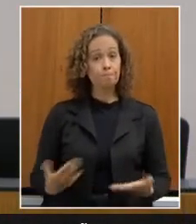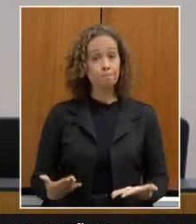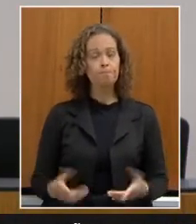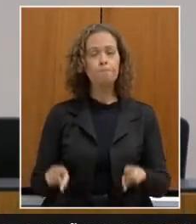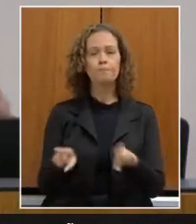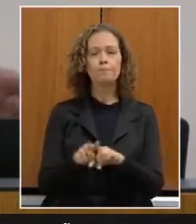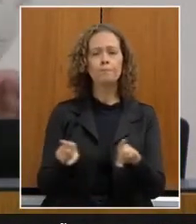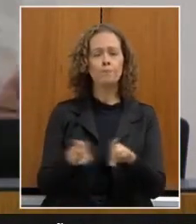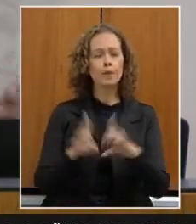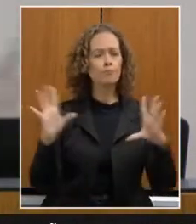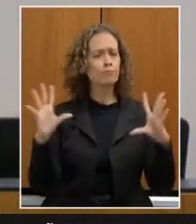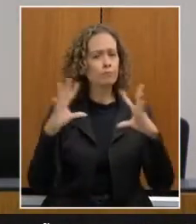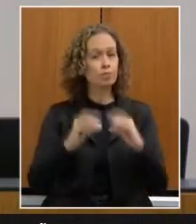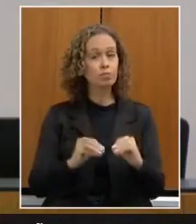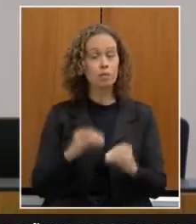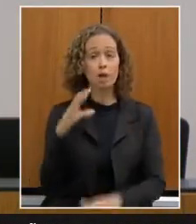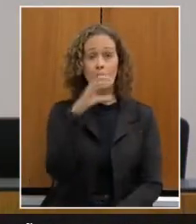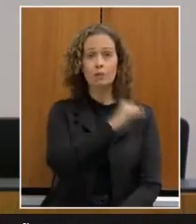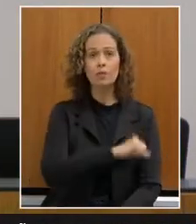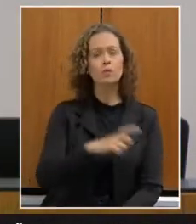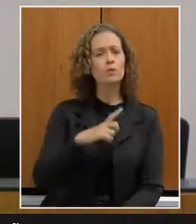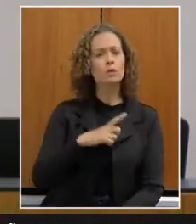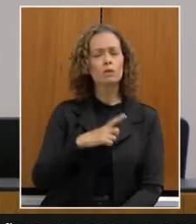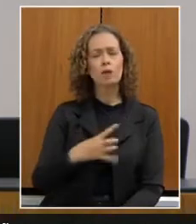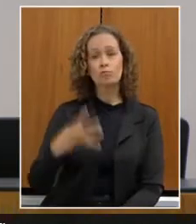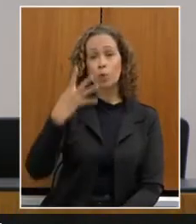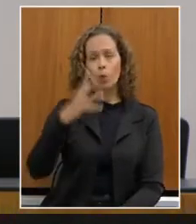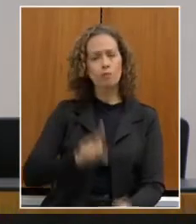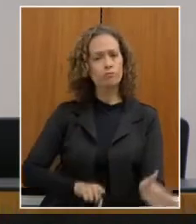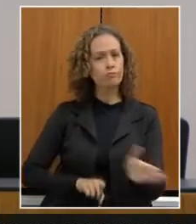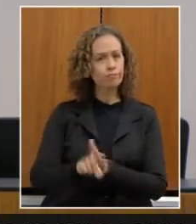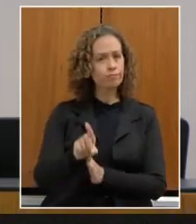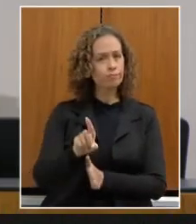ser bem sucinto. Eu tenho aqui quatro questionamentos ao senhor.